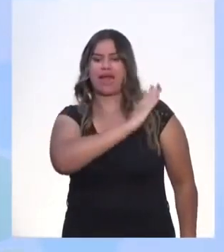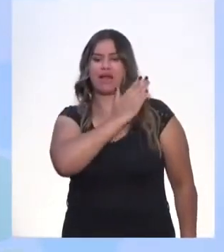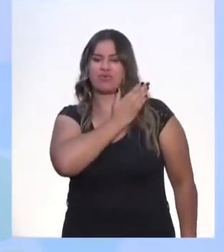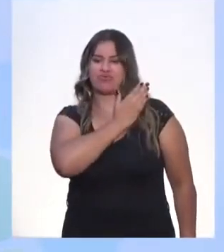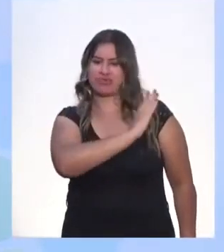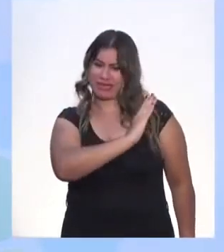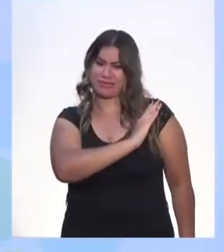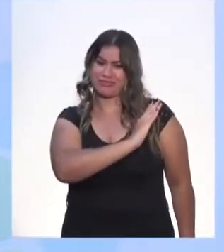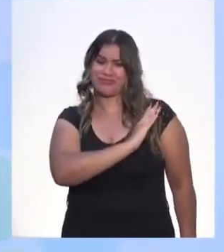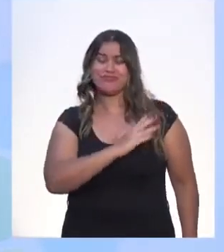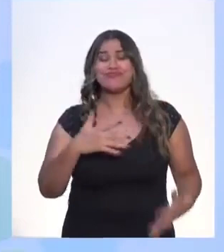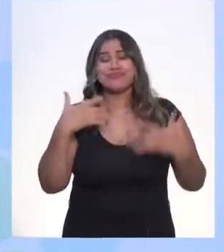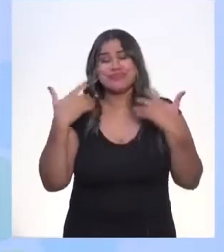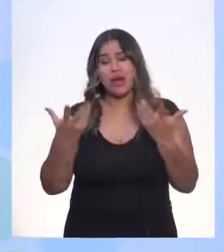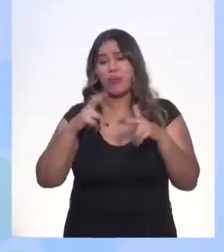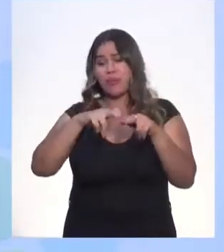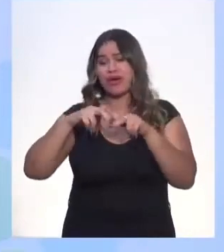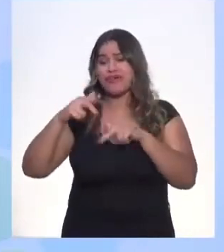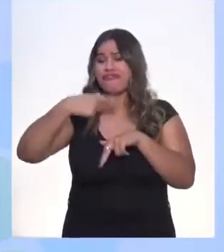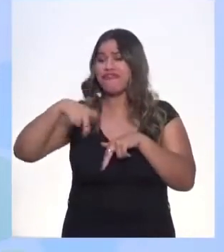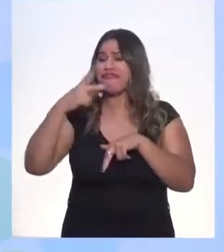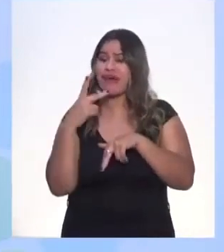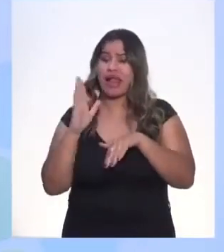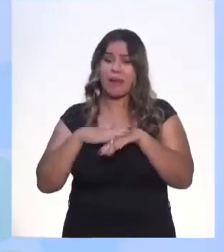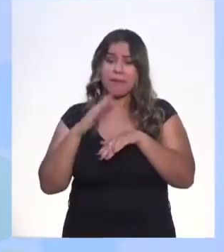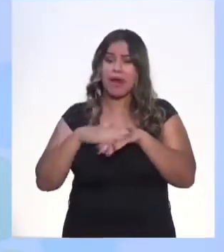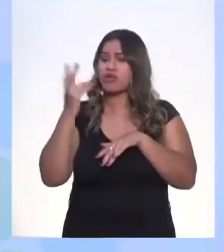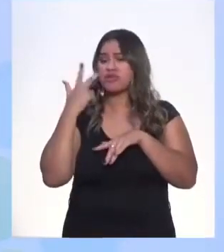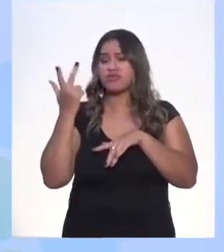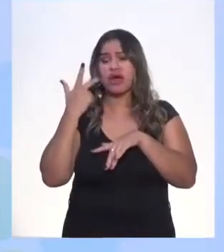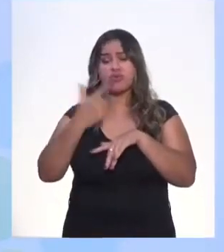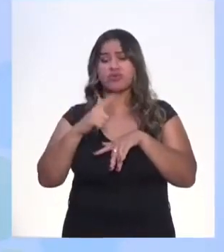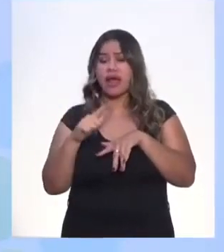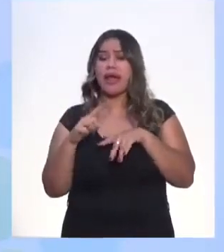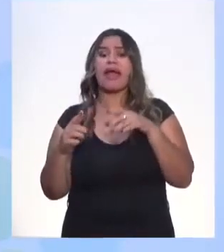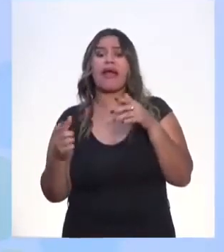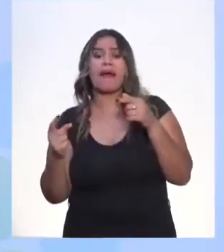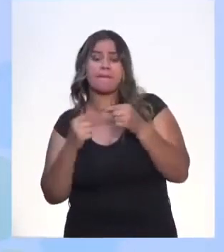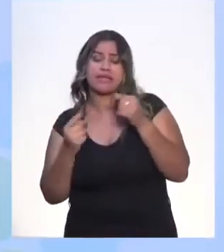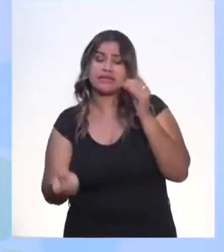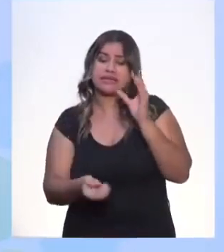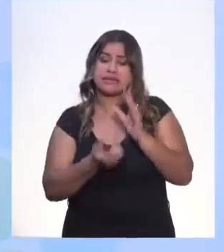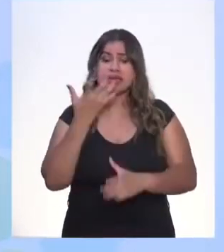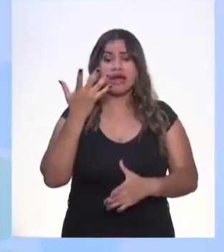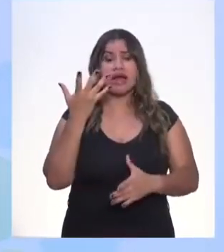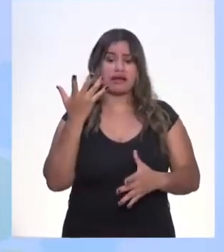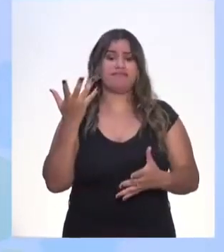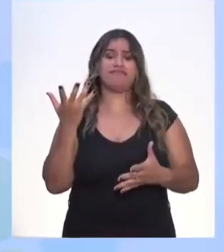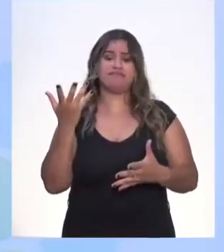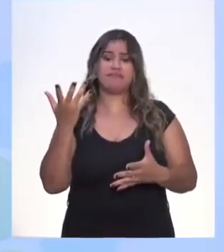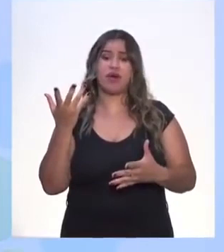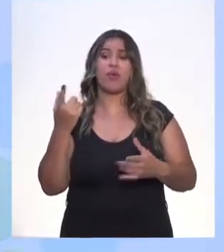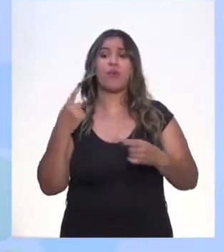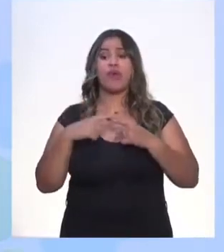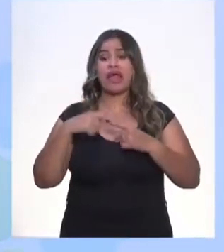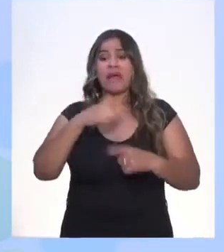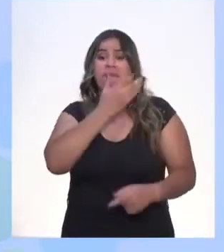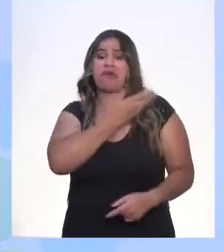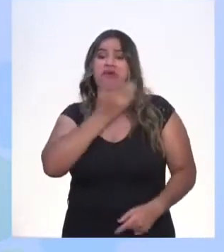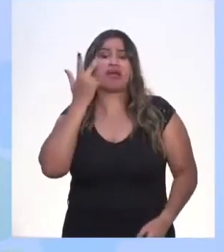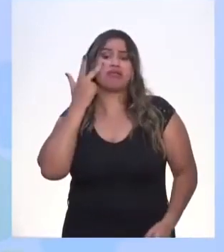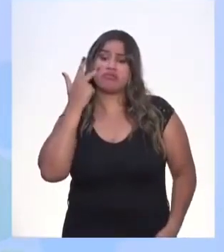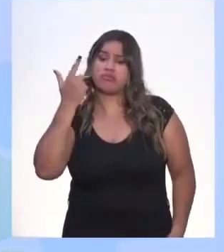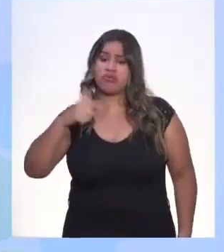isso nós falamos, né, nada é natural, tudo é uma construção social, tudo é uma construção histórica, para não naturalizarmos o